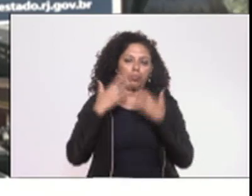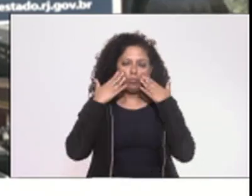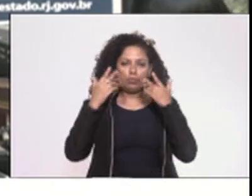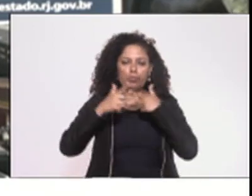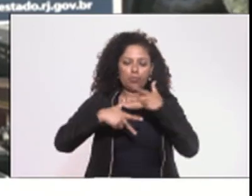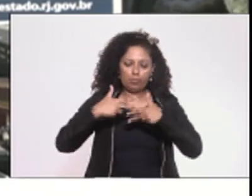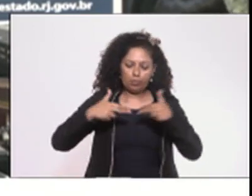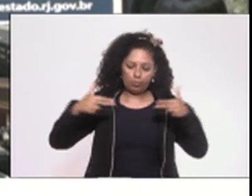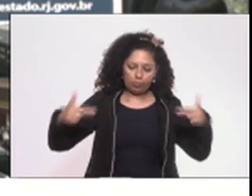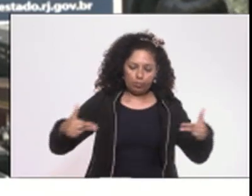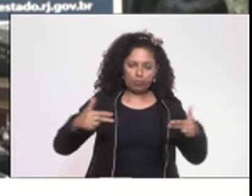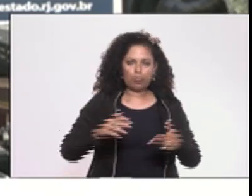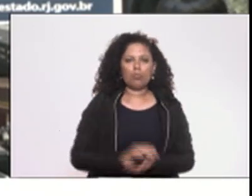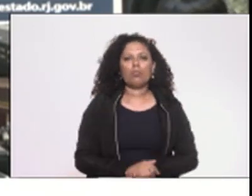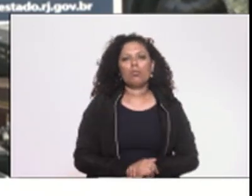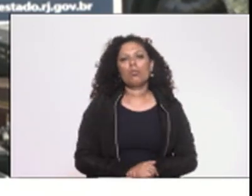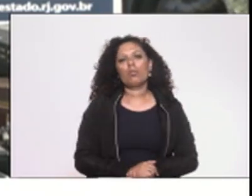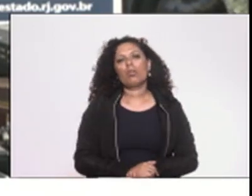Startup World Cup.